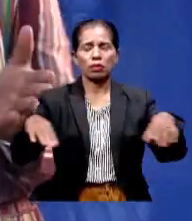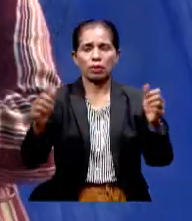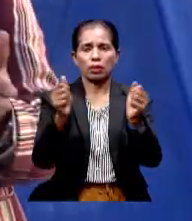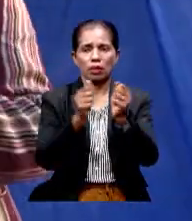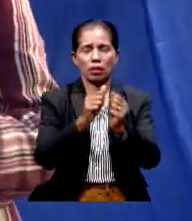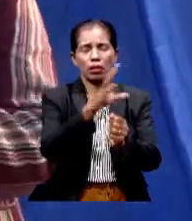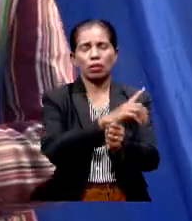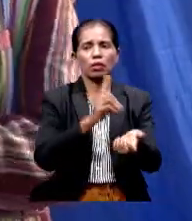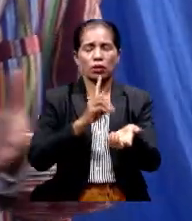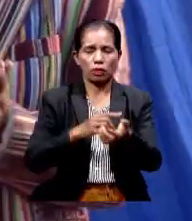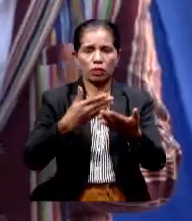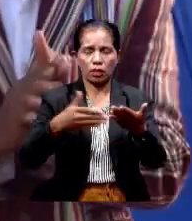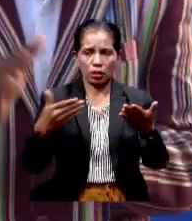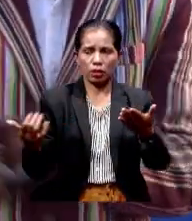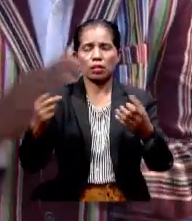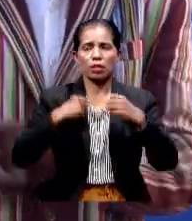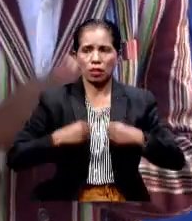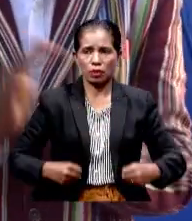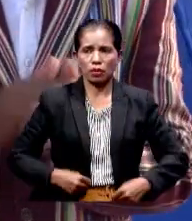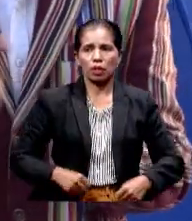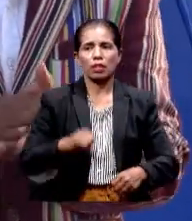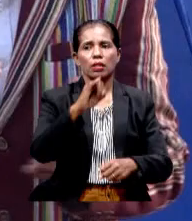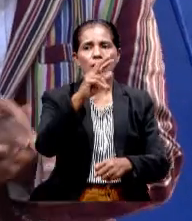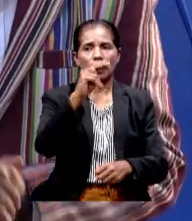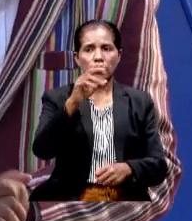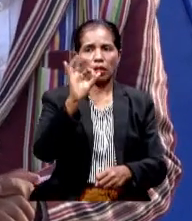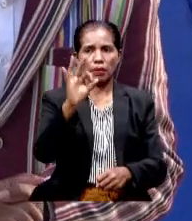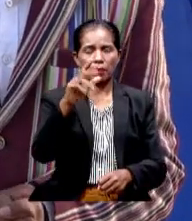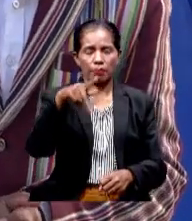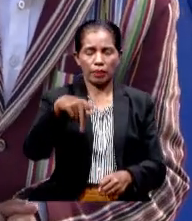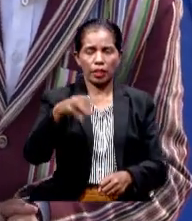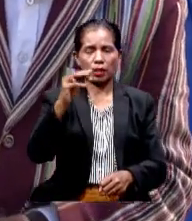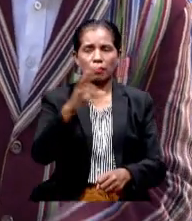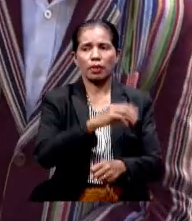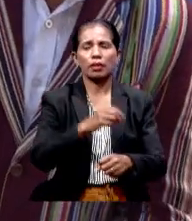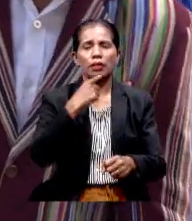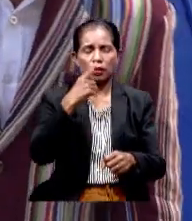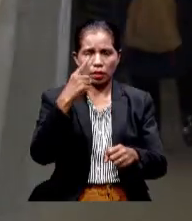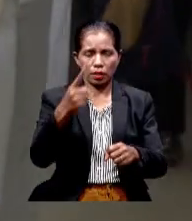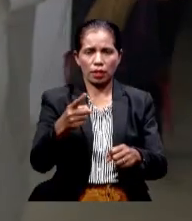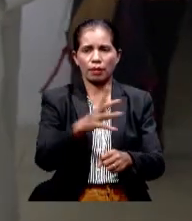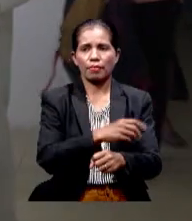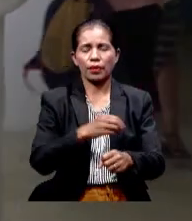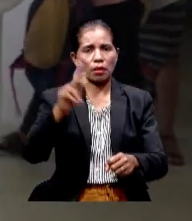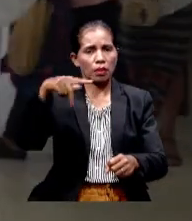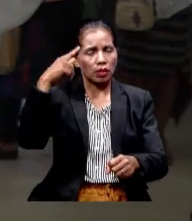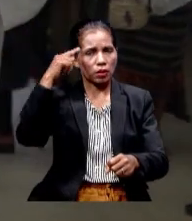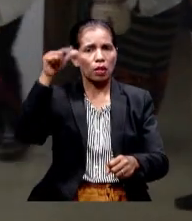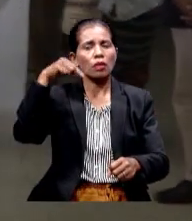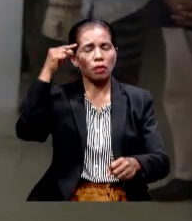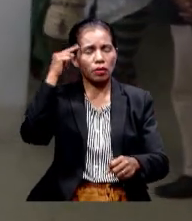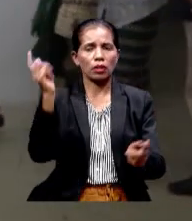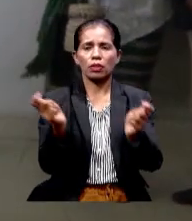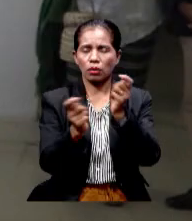autônomo medicamento no equipamento de saúde, CASAMES. Diretor cessante SAMES, Santana Martins Ateten, Política Governo,